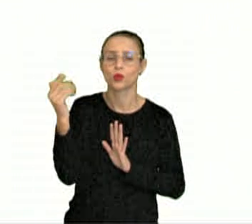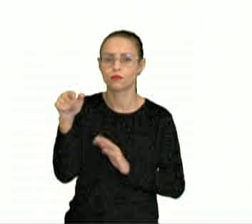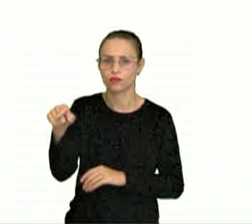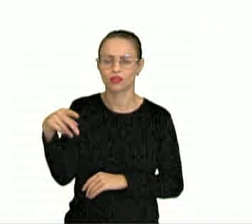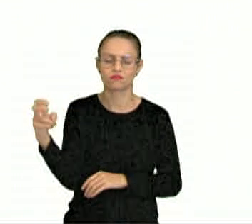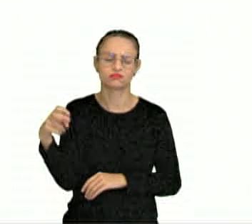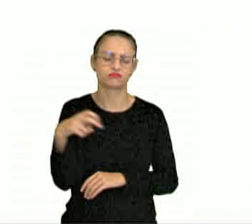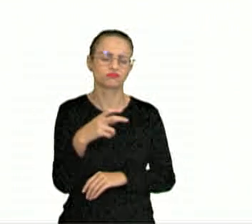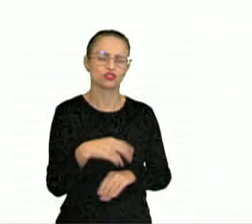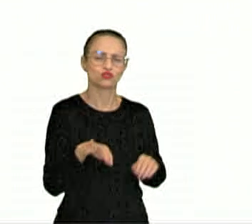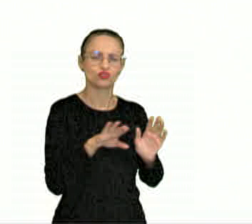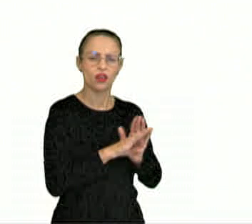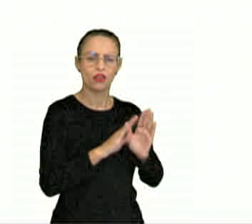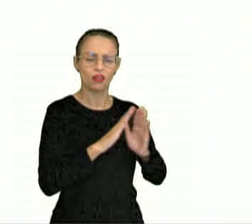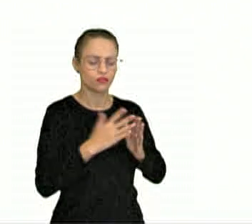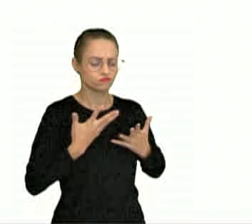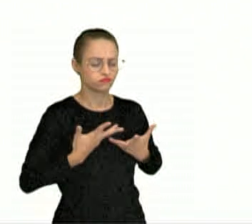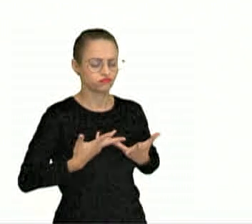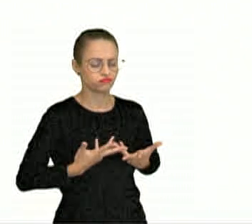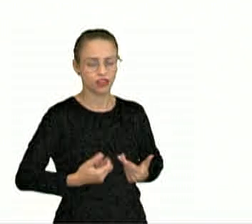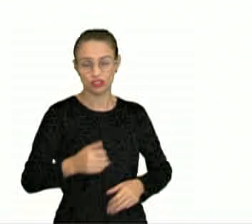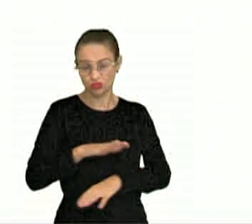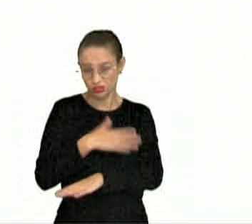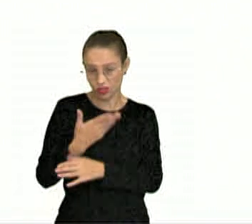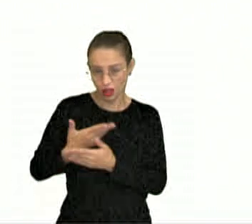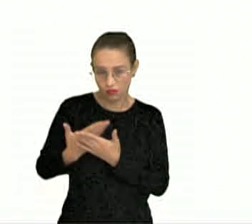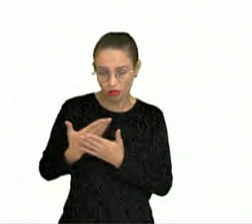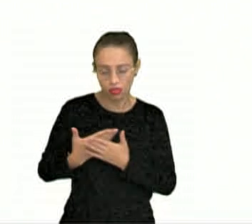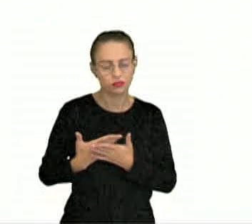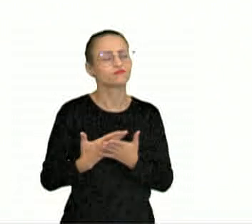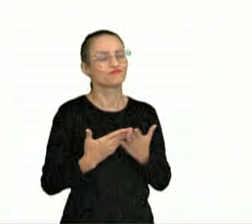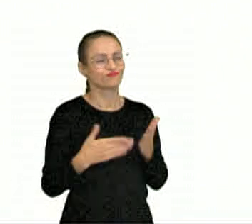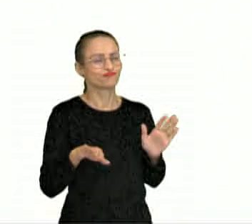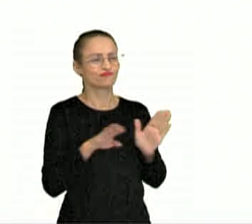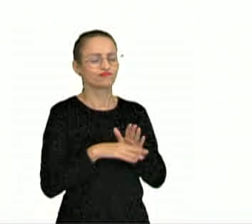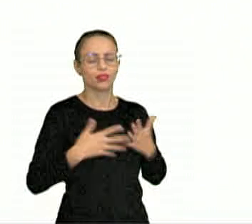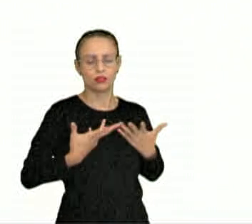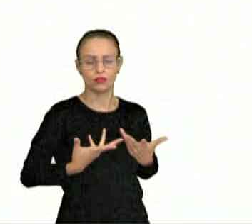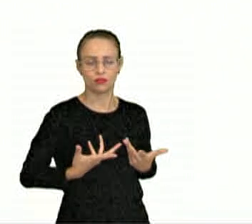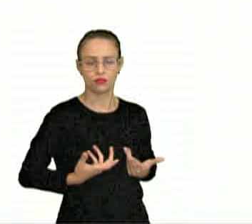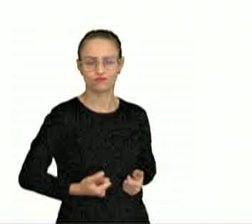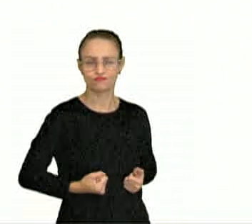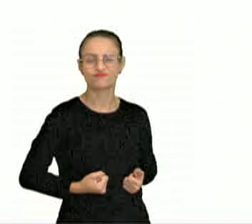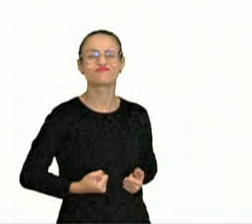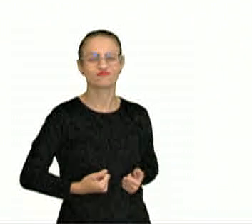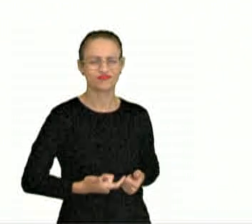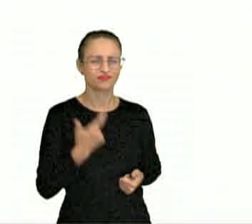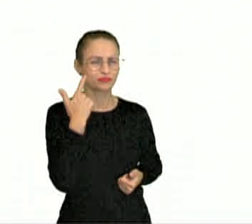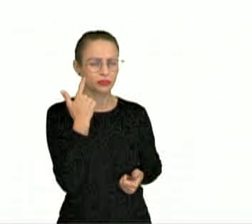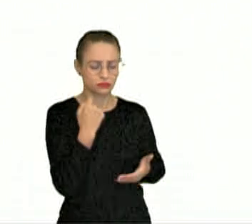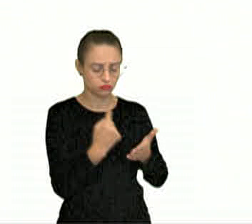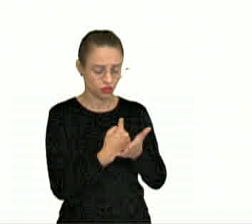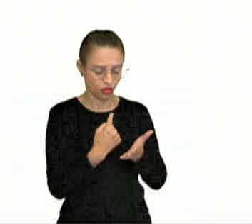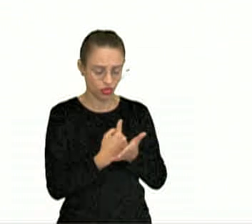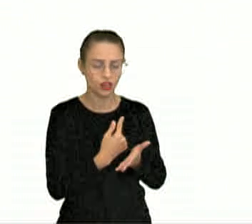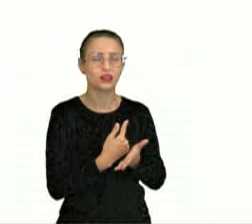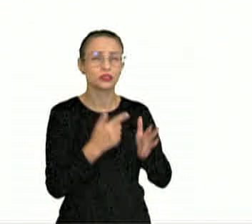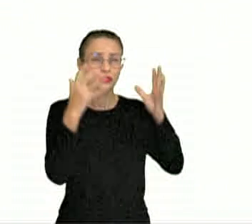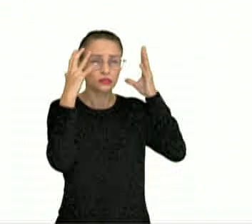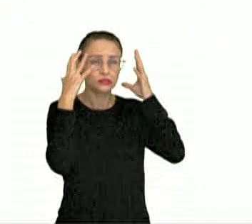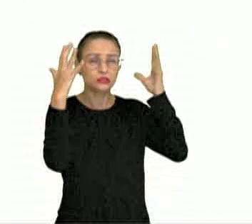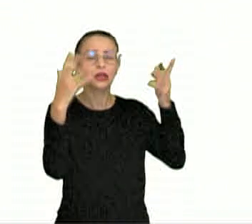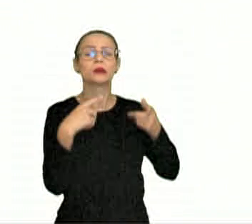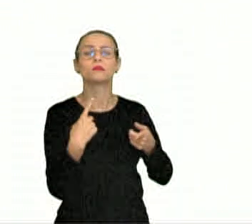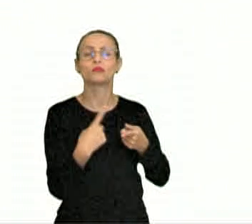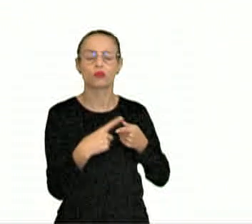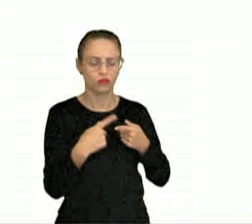casa esgotado ao fim do dia e perguntares-te a ti mesmo, consumido pelo desespero: por que é